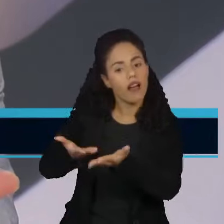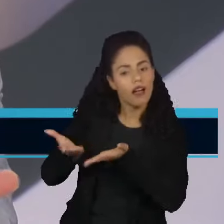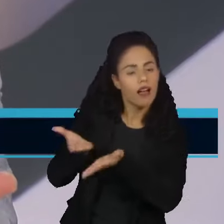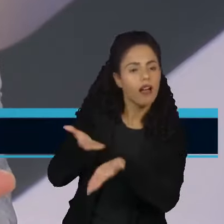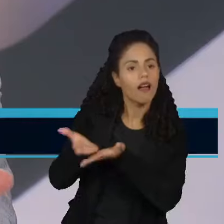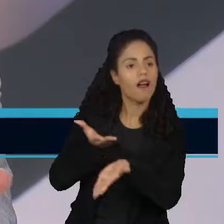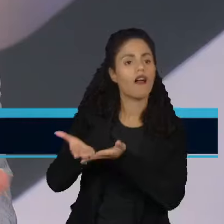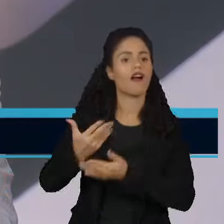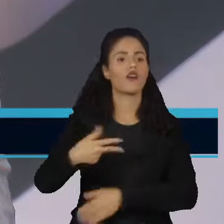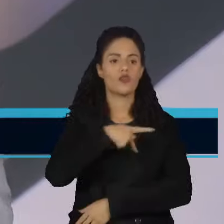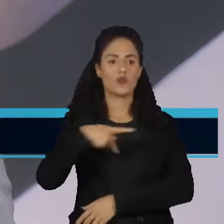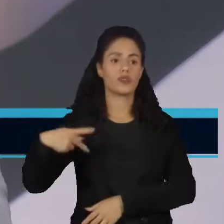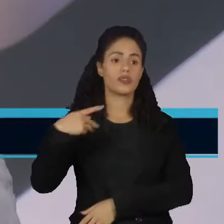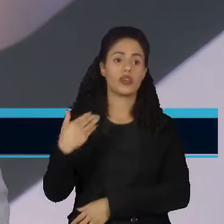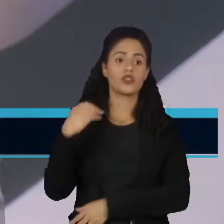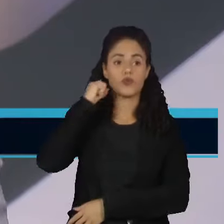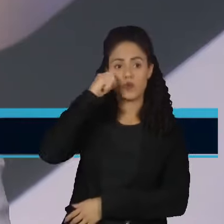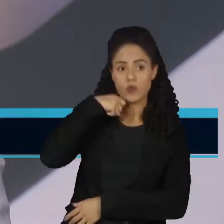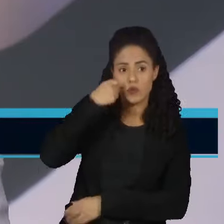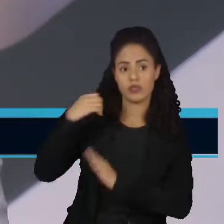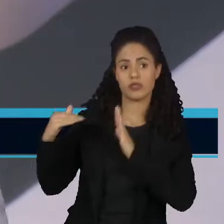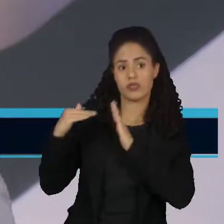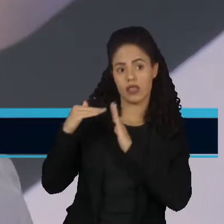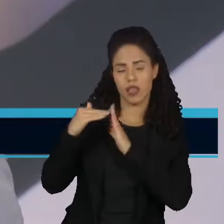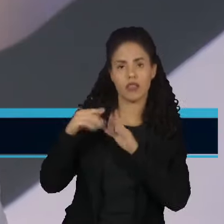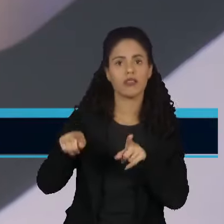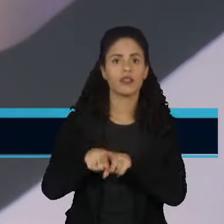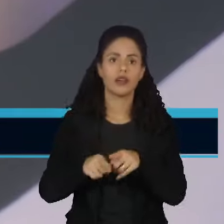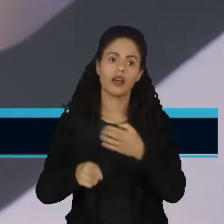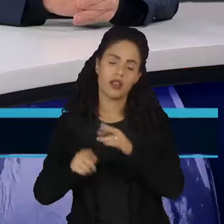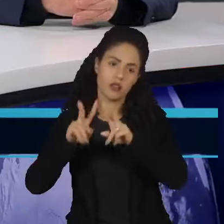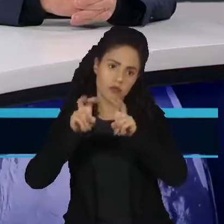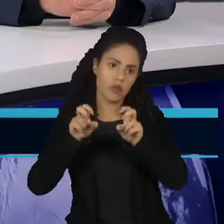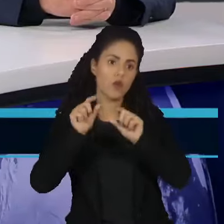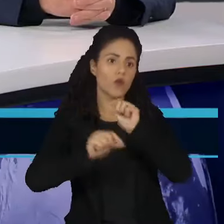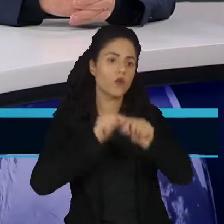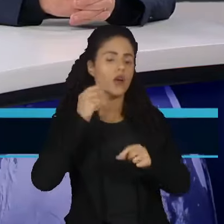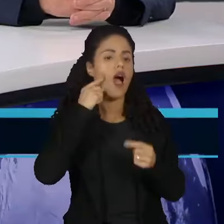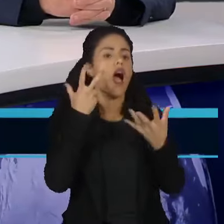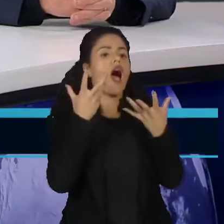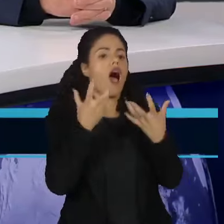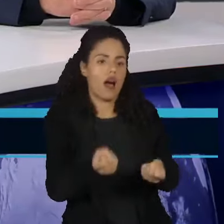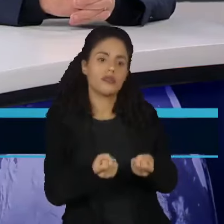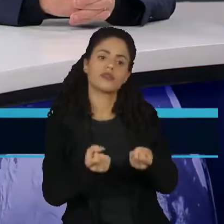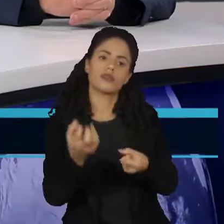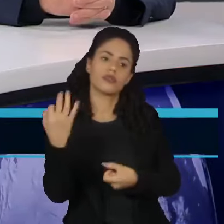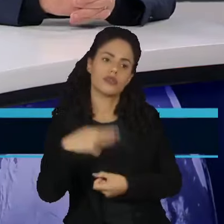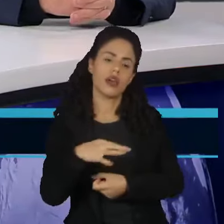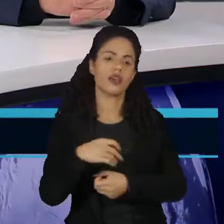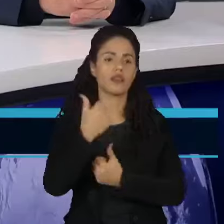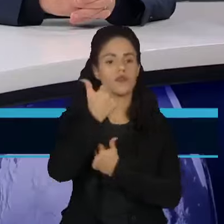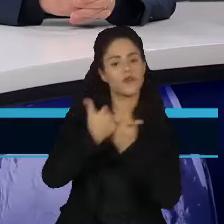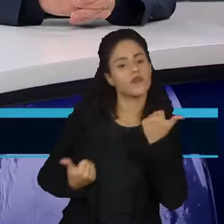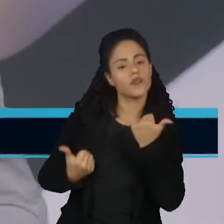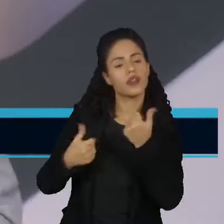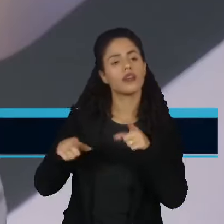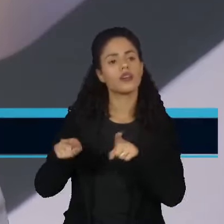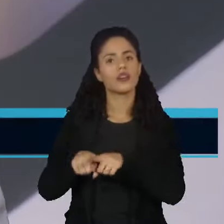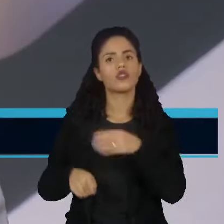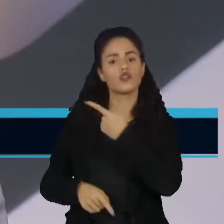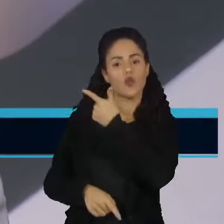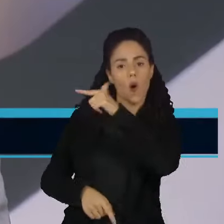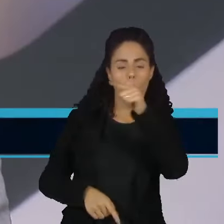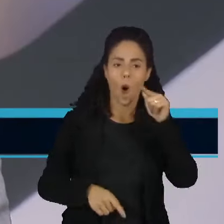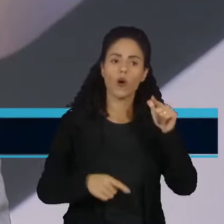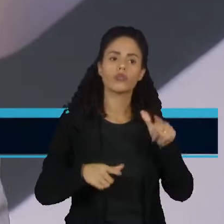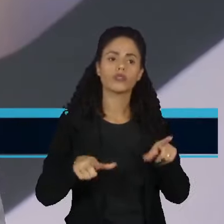que ele necessita, né? E a gente viu, inclusive, o Zema já dizendo que ele aceita ser candidato a vice-presidente numa chapa qualquer